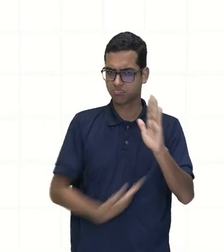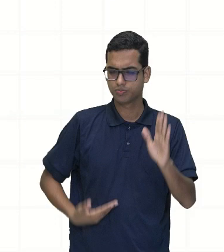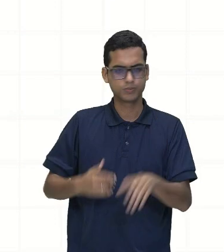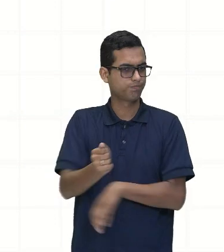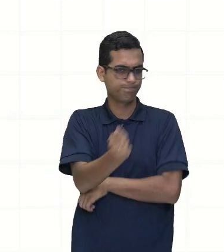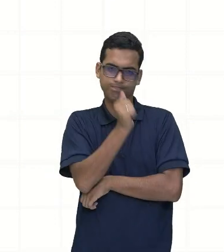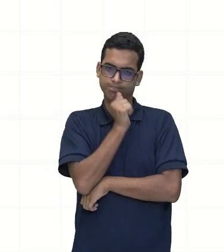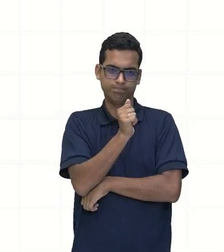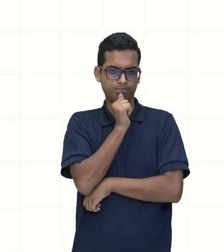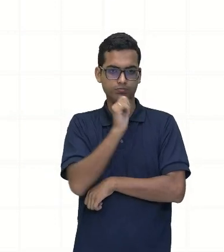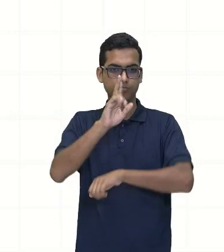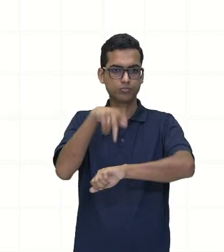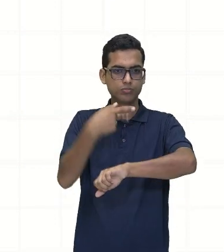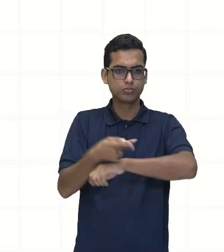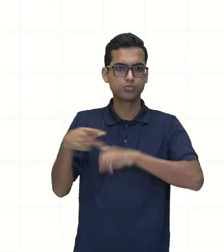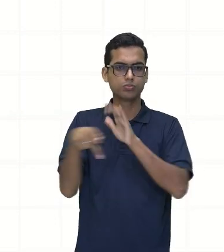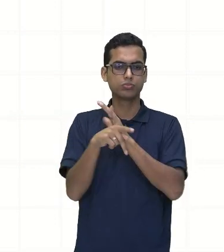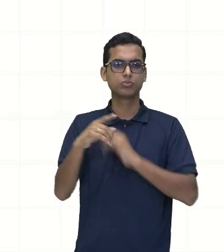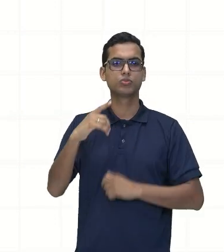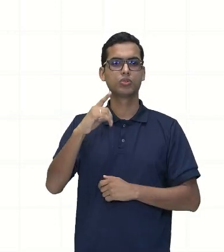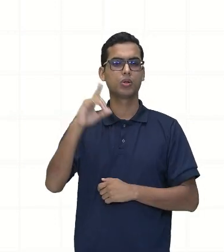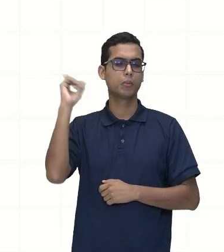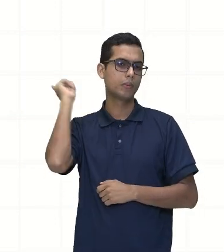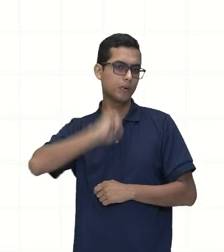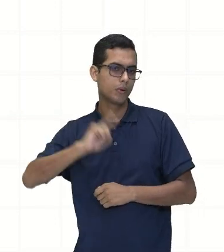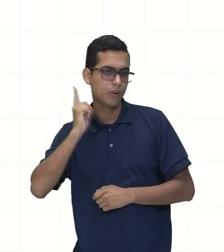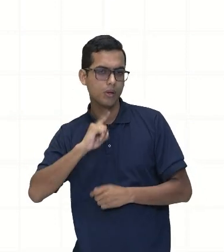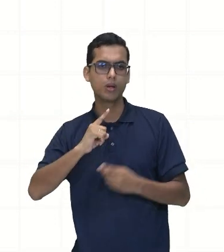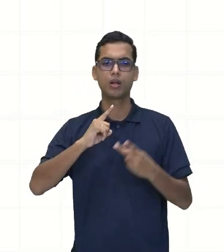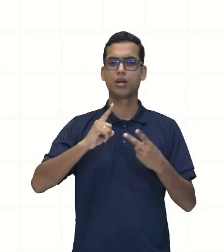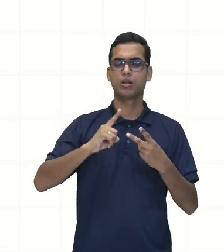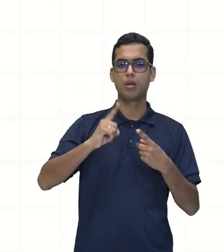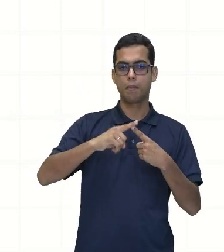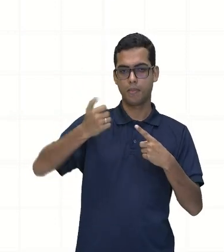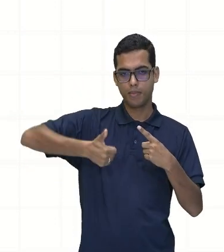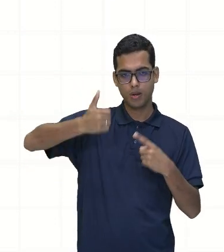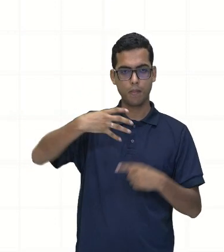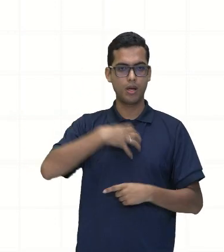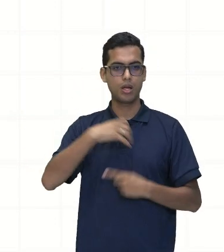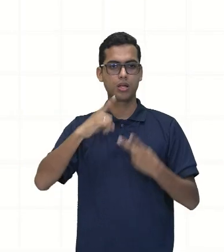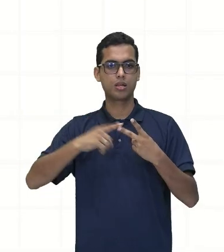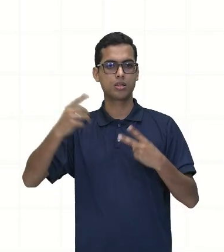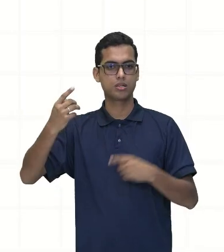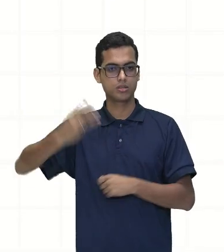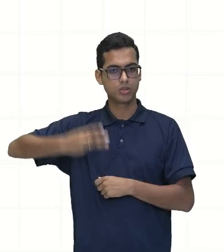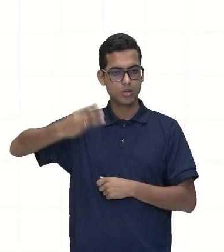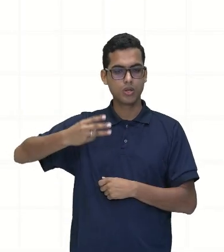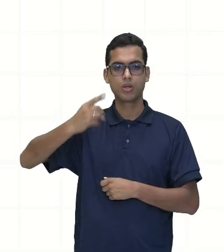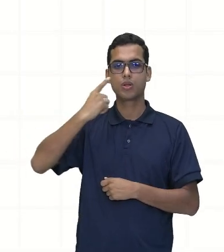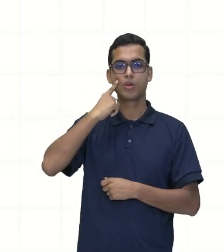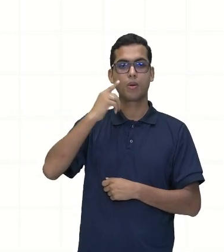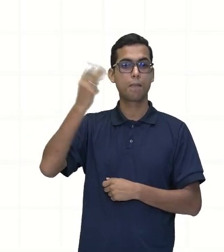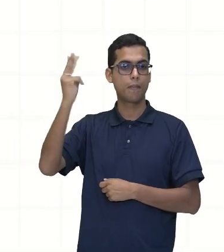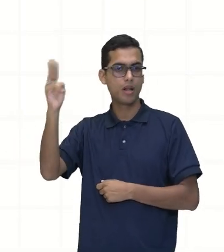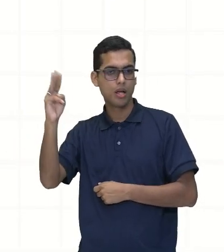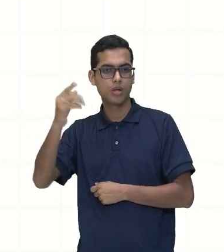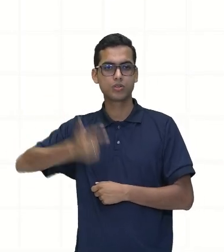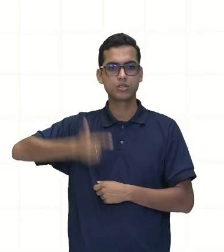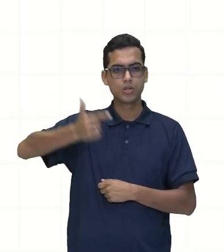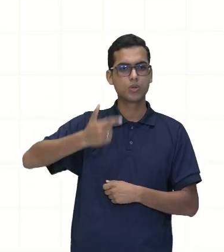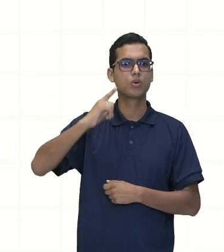segundo lugar, Minas Gerais, em terceiro, Maranhão, aí vem Pará, Pernambuco, Piauí, Rio Grande do